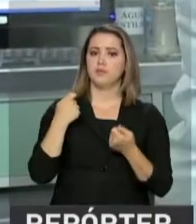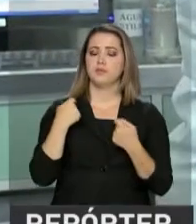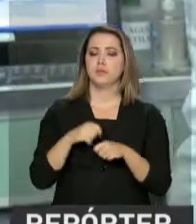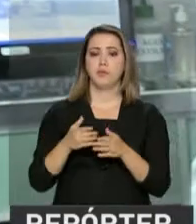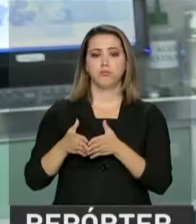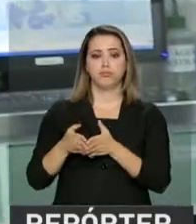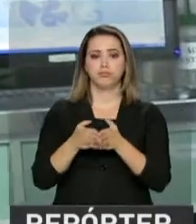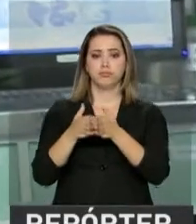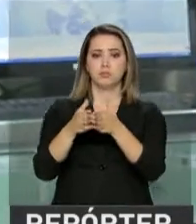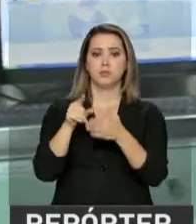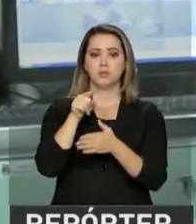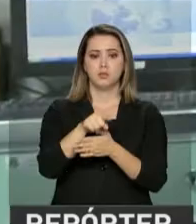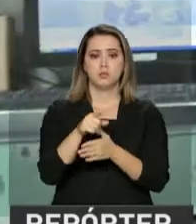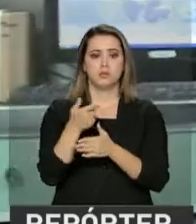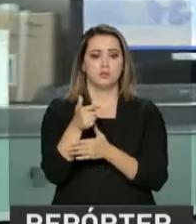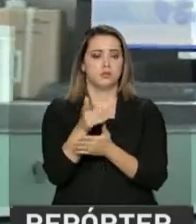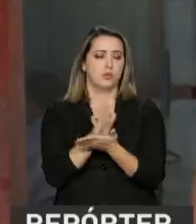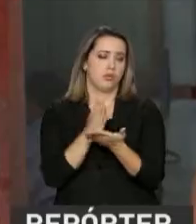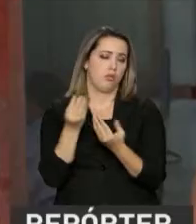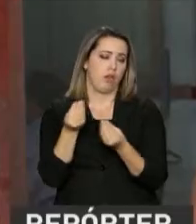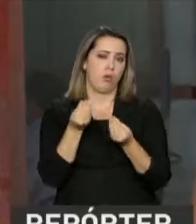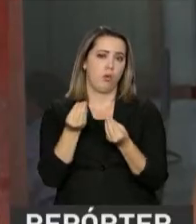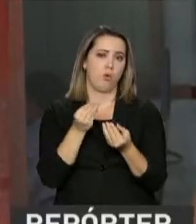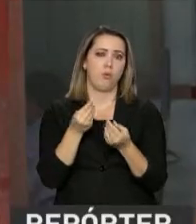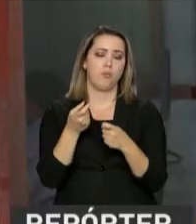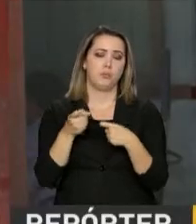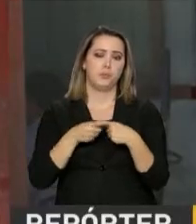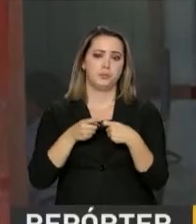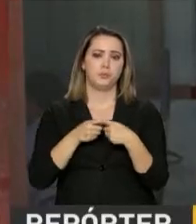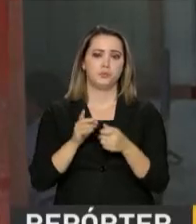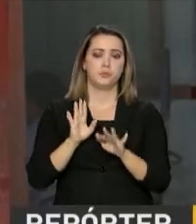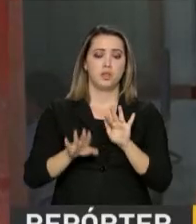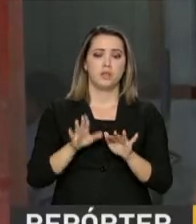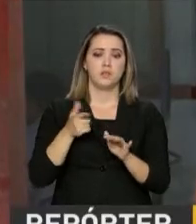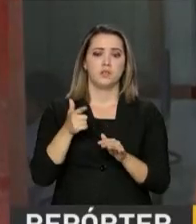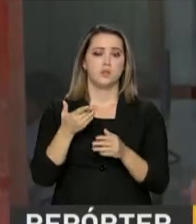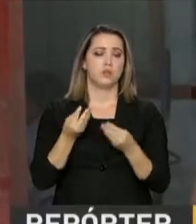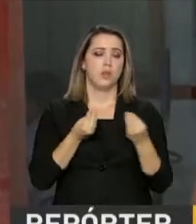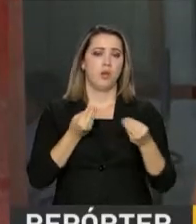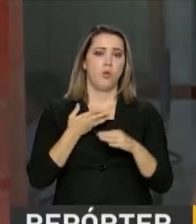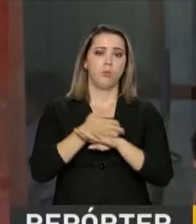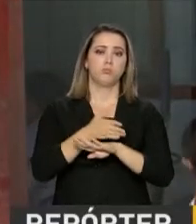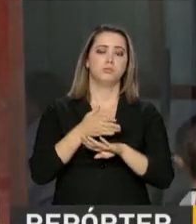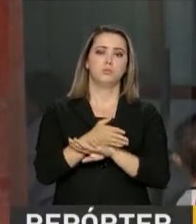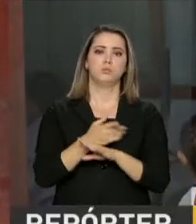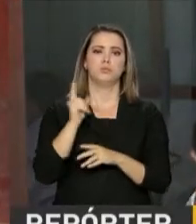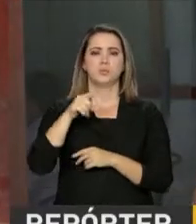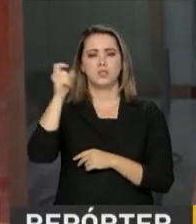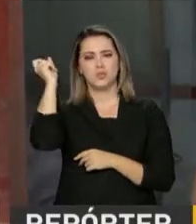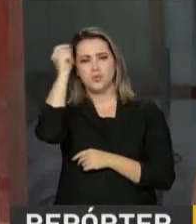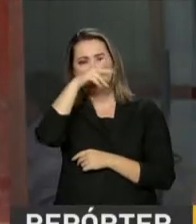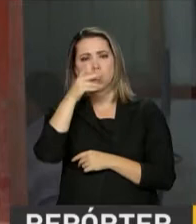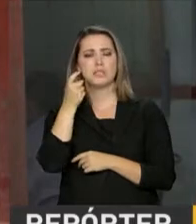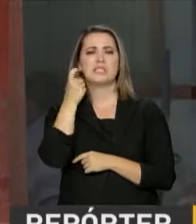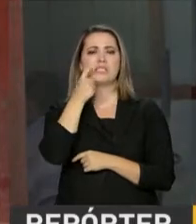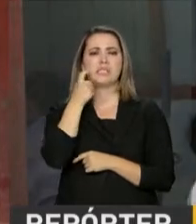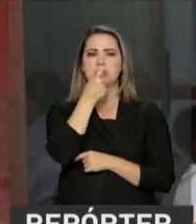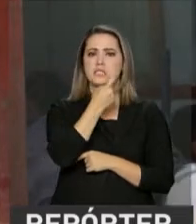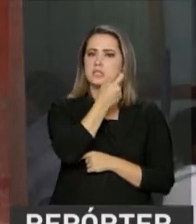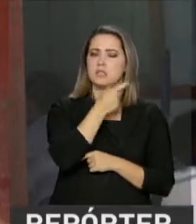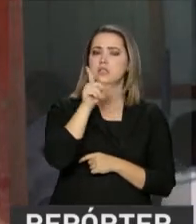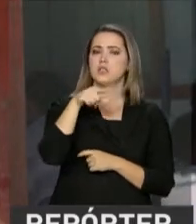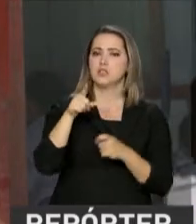do navio eles ficariam sem ir ao médico a gente muitas vezes não têm acesso nem a descolar de ter acesso a dentista mesmo o